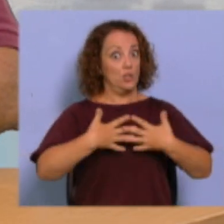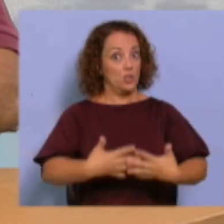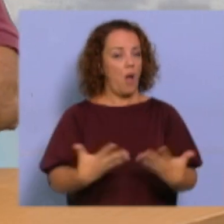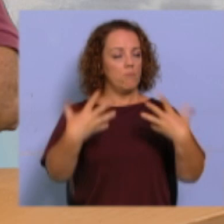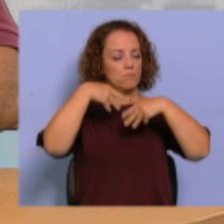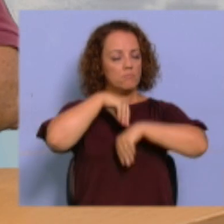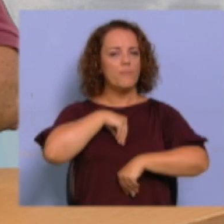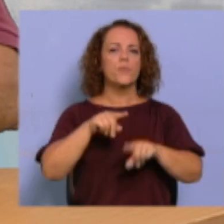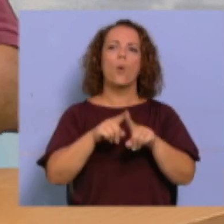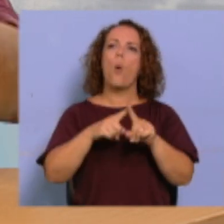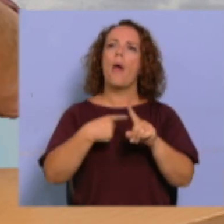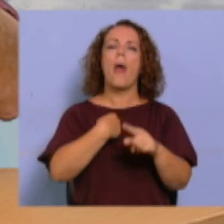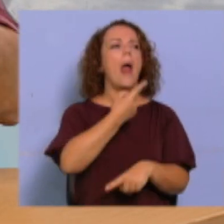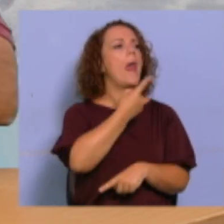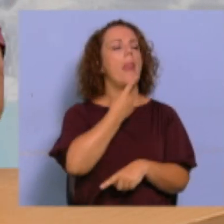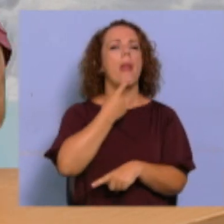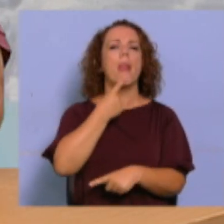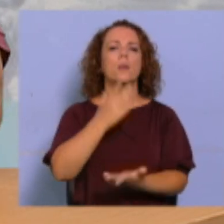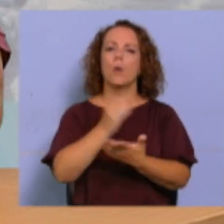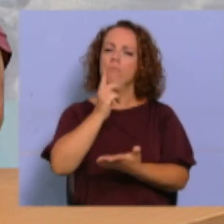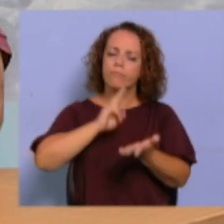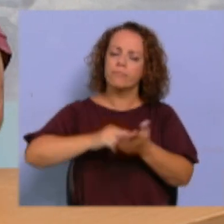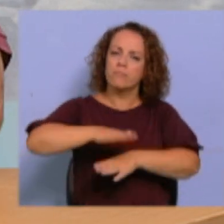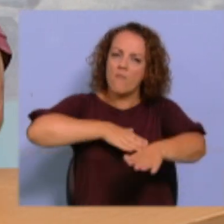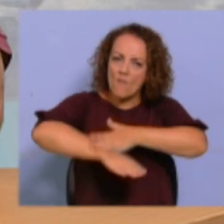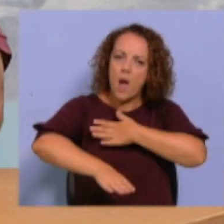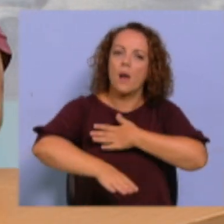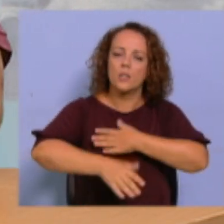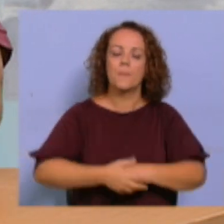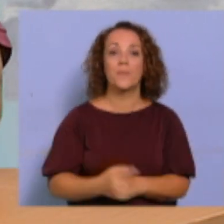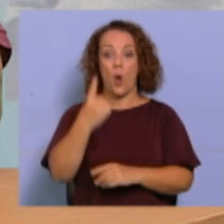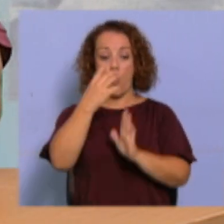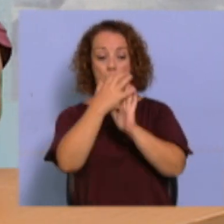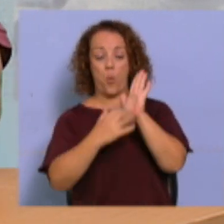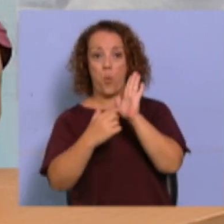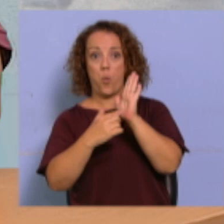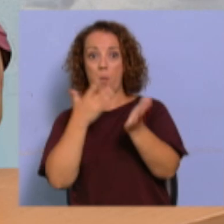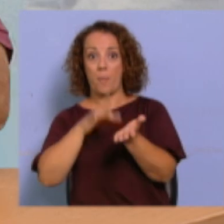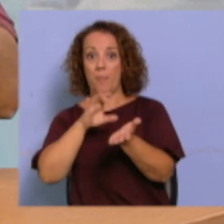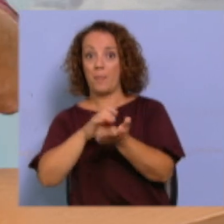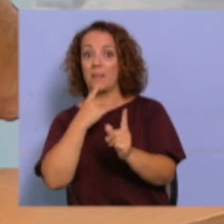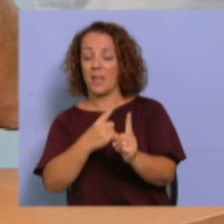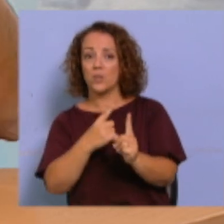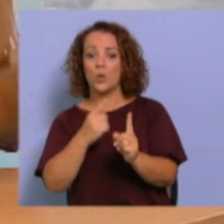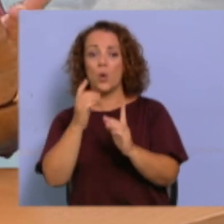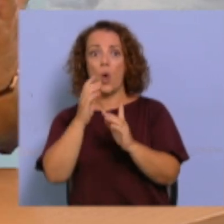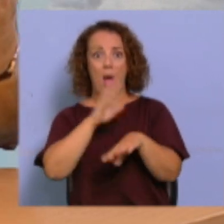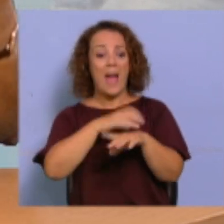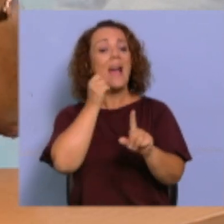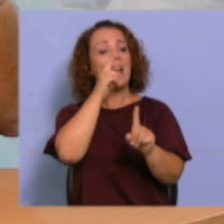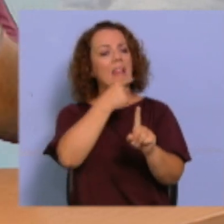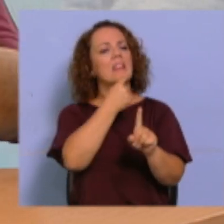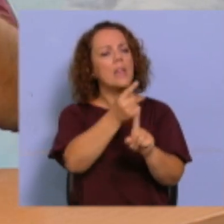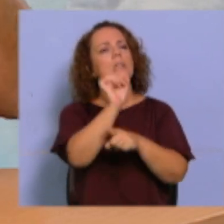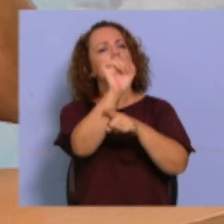de fazer. Aliás, há uma passagem do Evangelho também em que Jesus diz: Não é o que diz Senhor, Senhor que entra no reino dos céus,